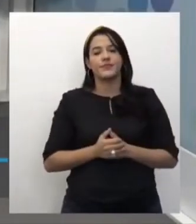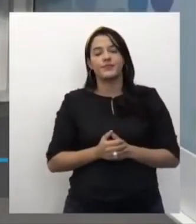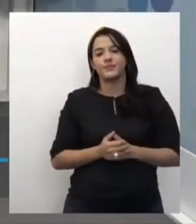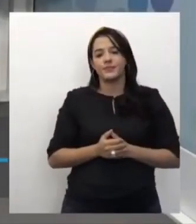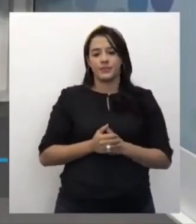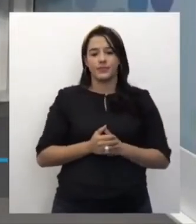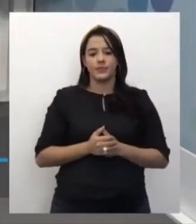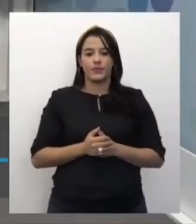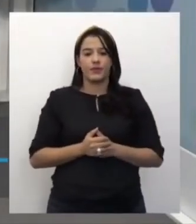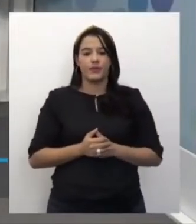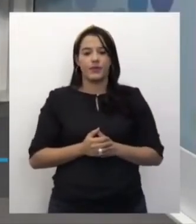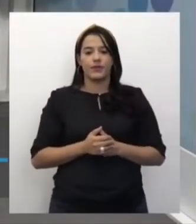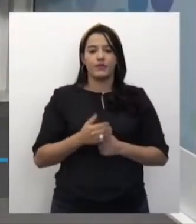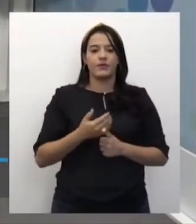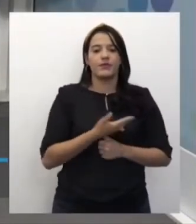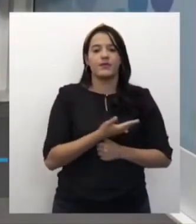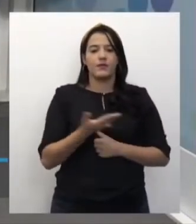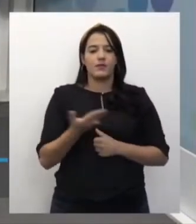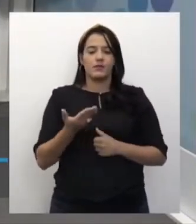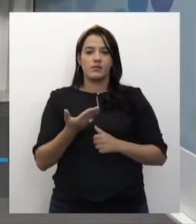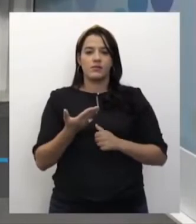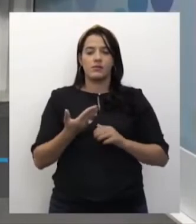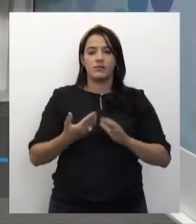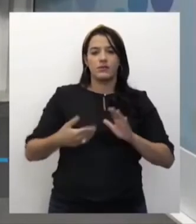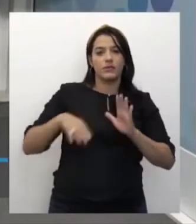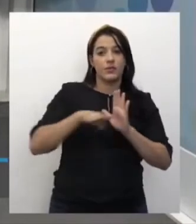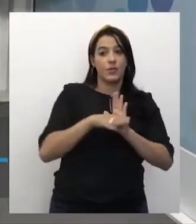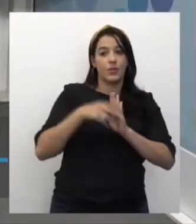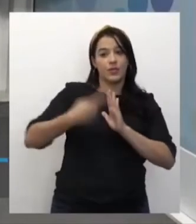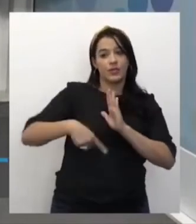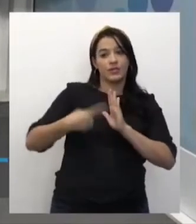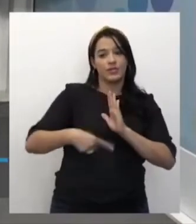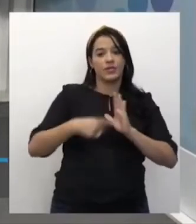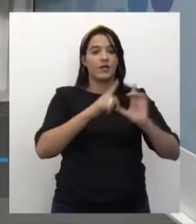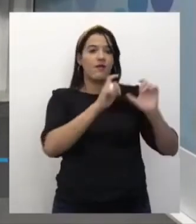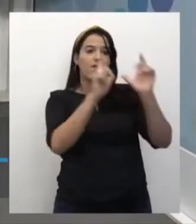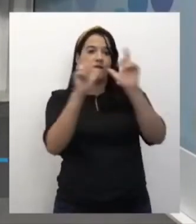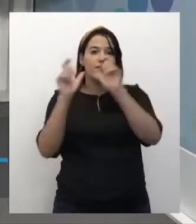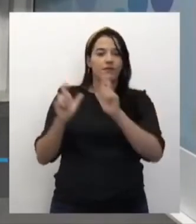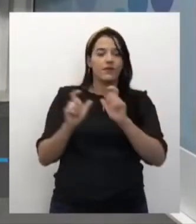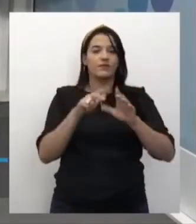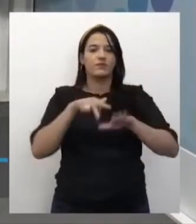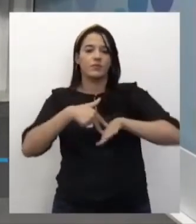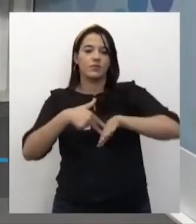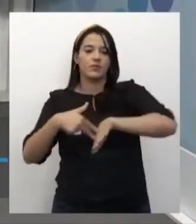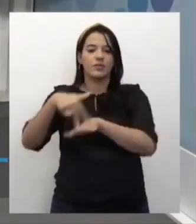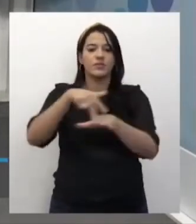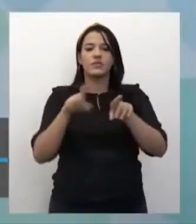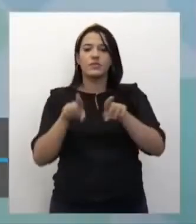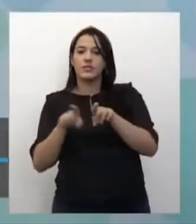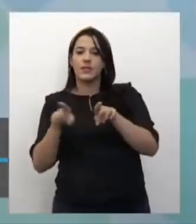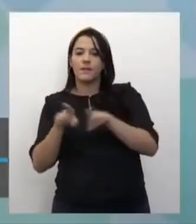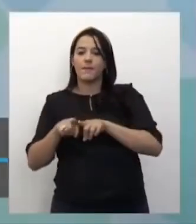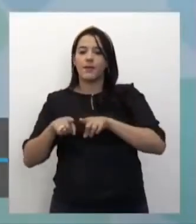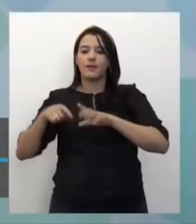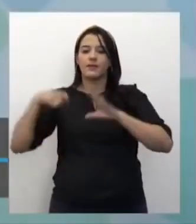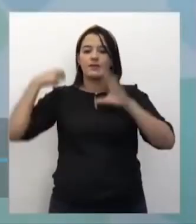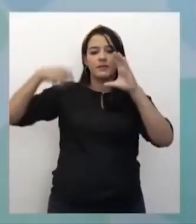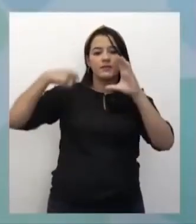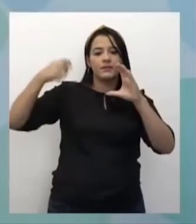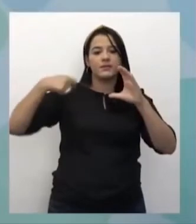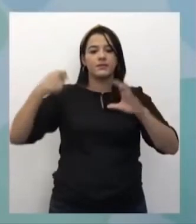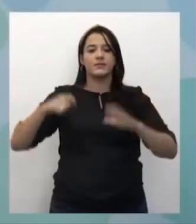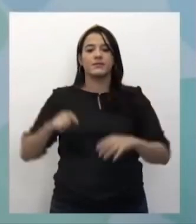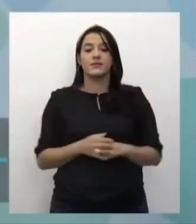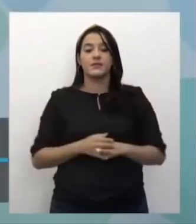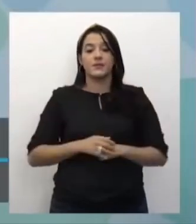né? Por que você entrou nessa área das mídias e fotografar o surf? O que te levou a isso? Aloha, galera, tudo